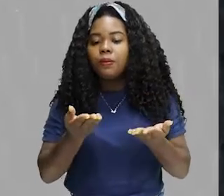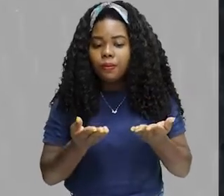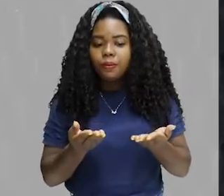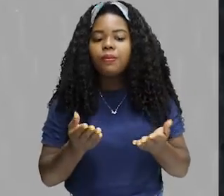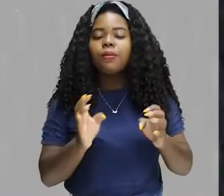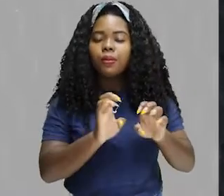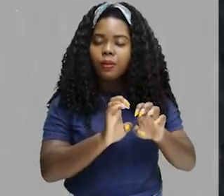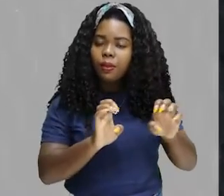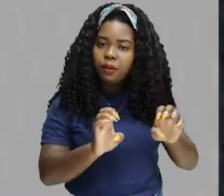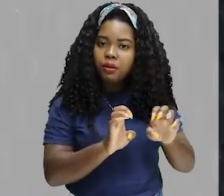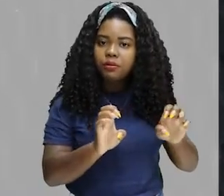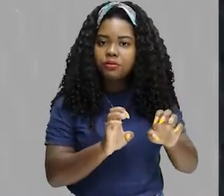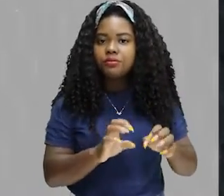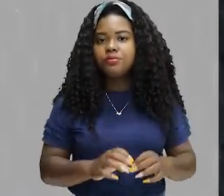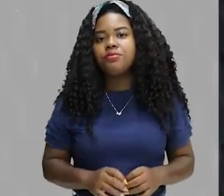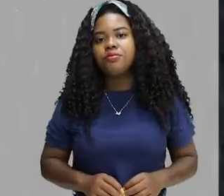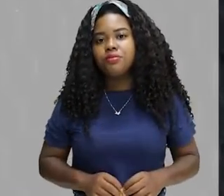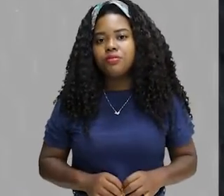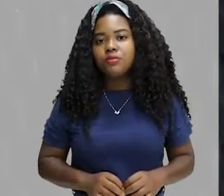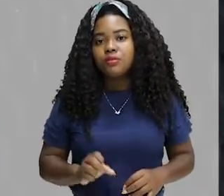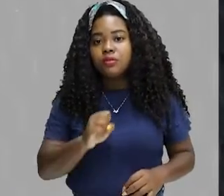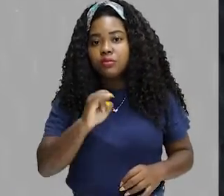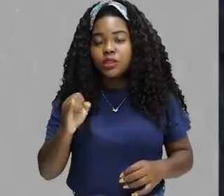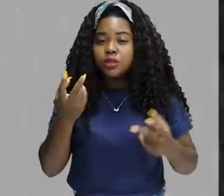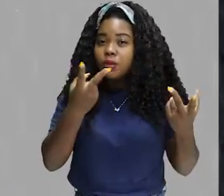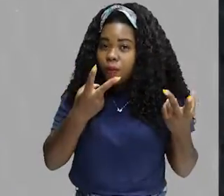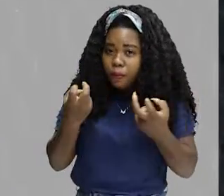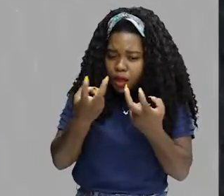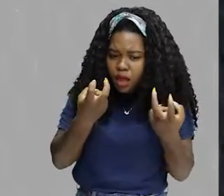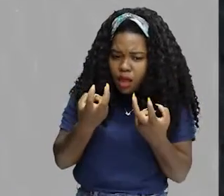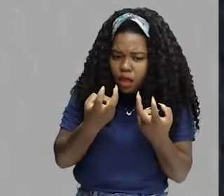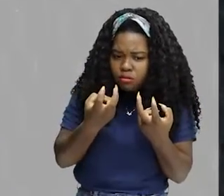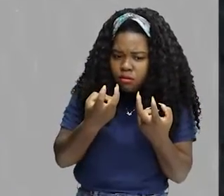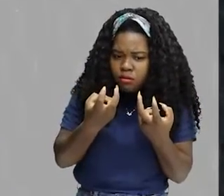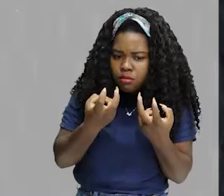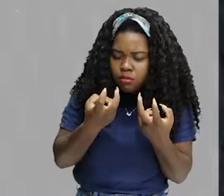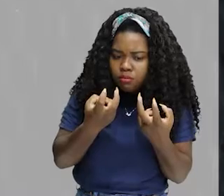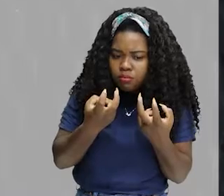uma equação química. Então, se eu percebi que